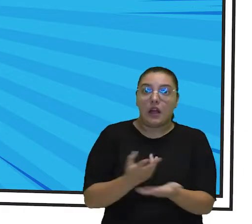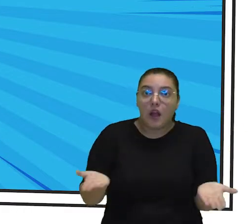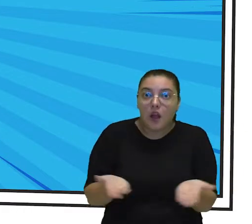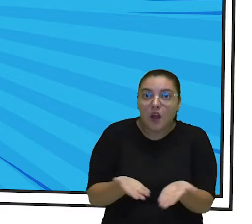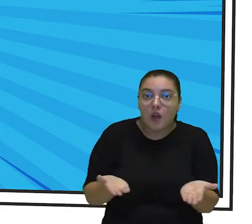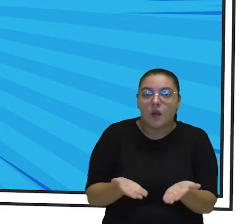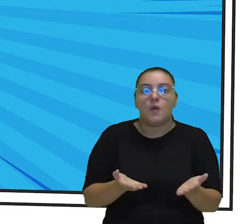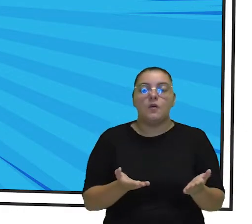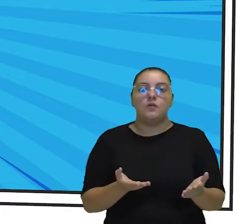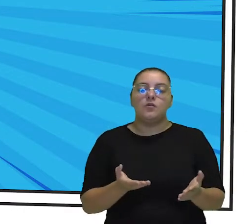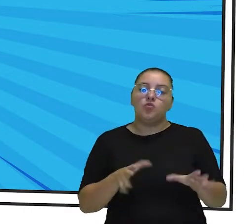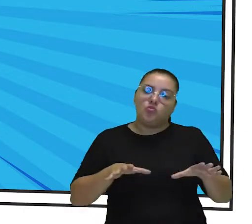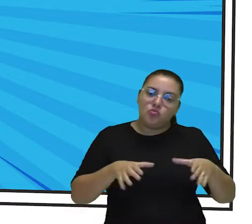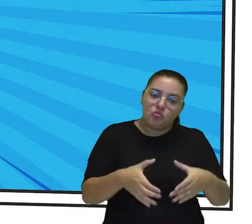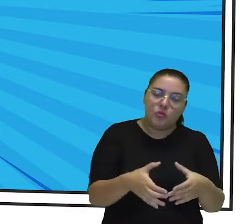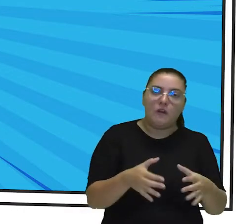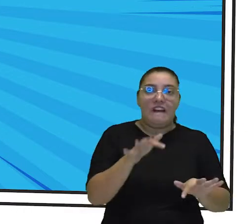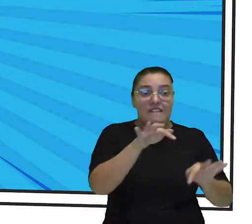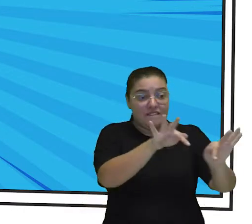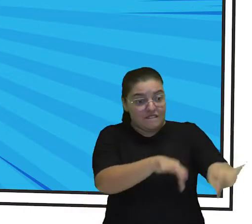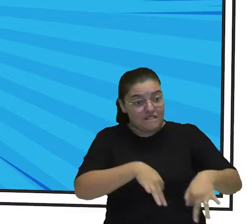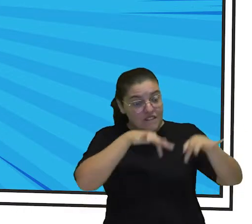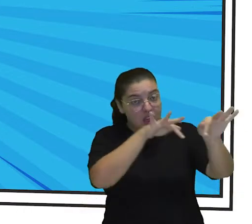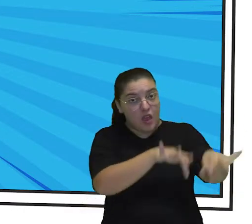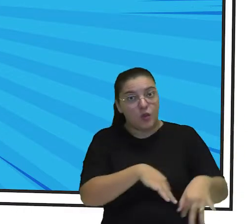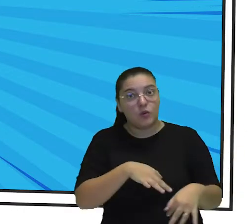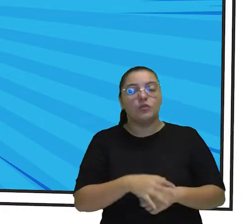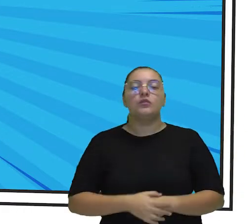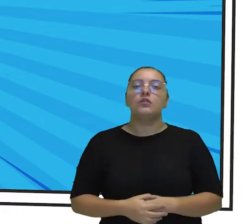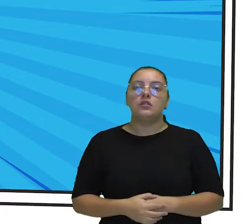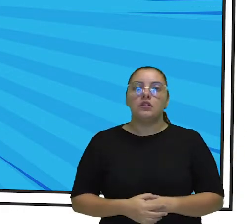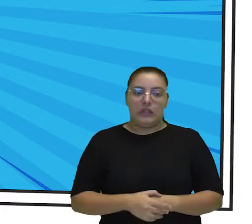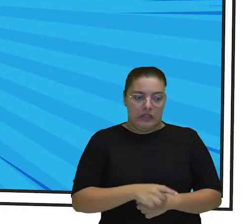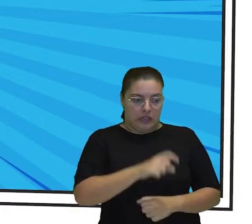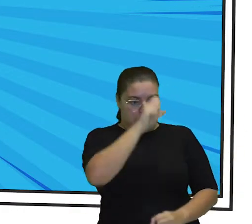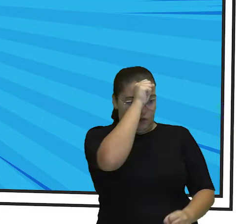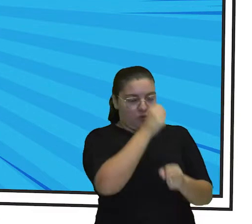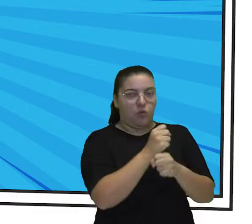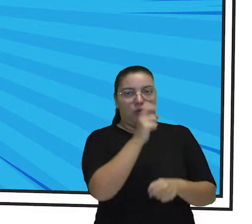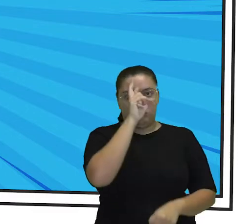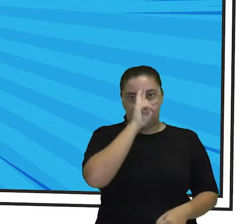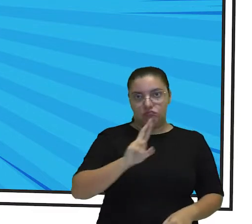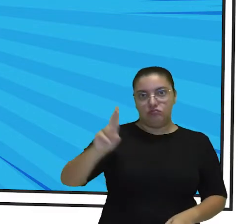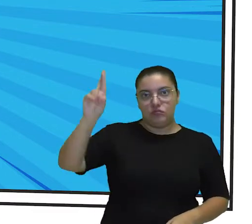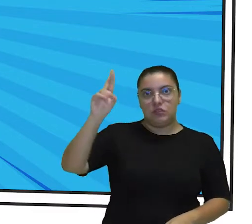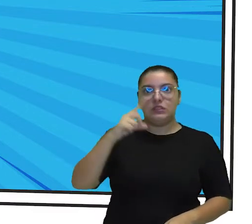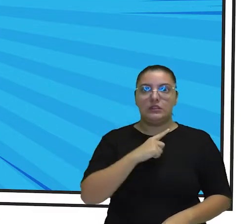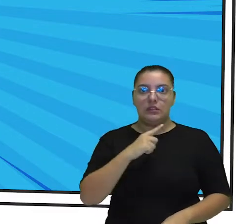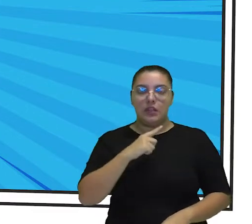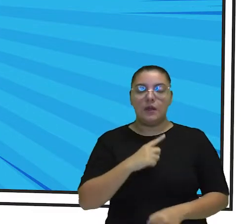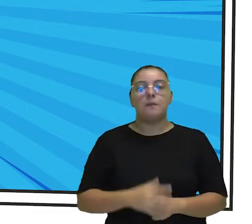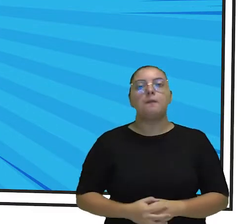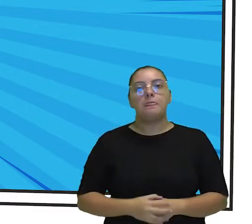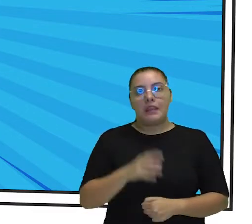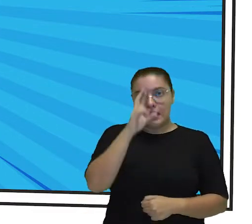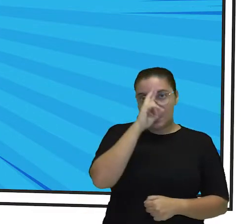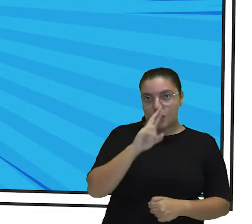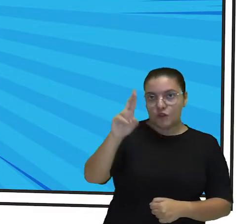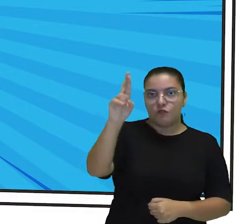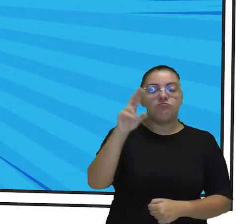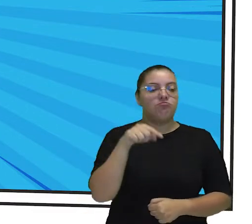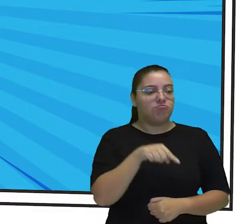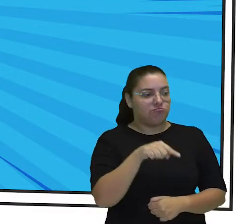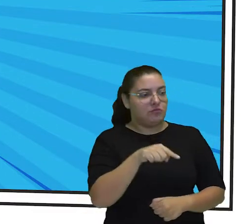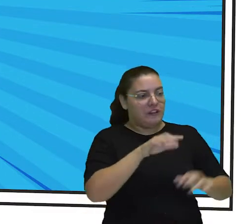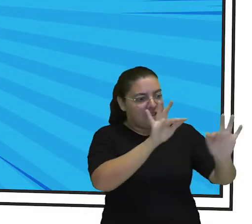Esses povos dominam esses feudos. Esses povos têm seus senhores. Os senhores dos povos viram senhores